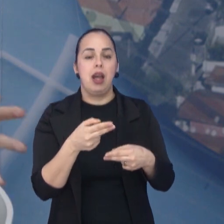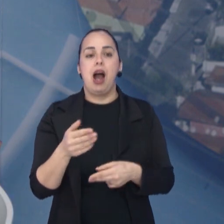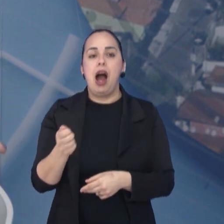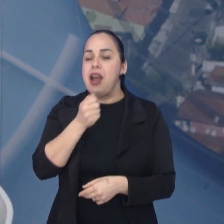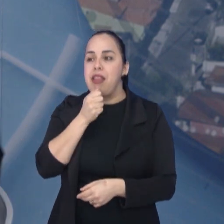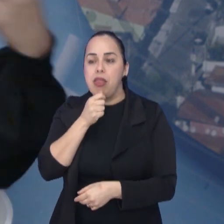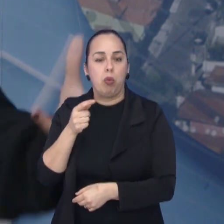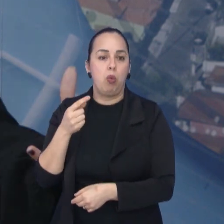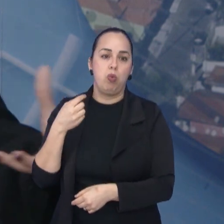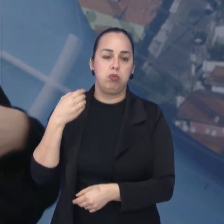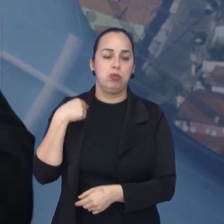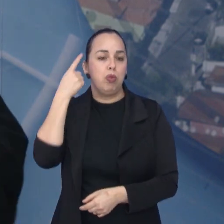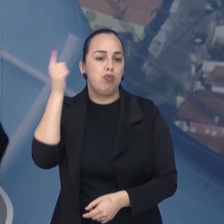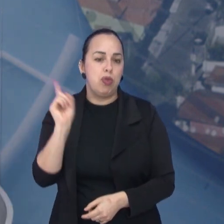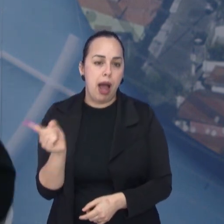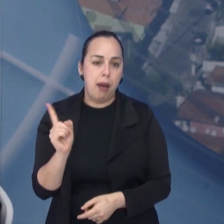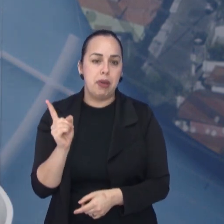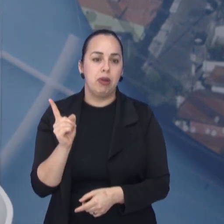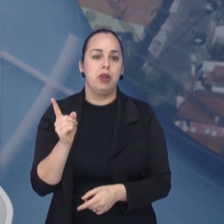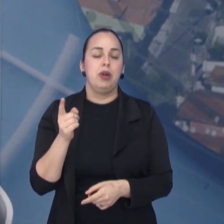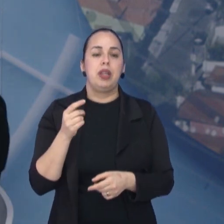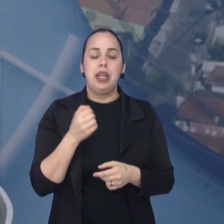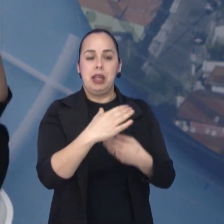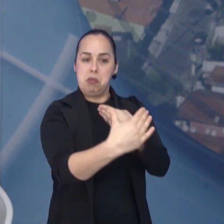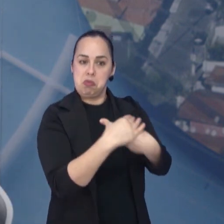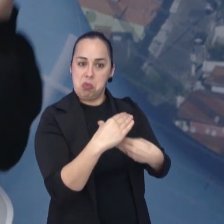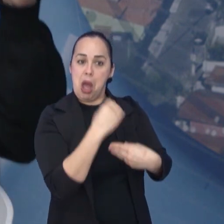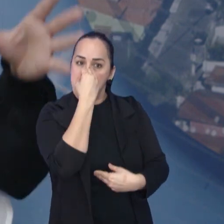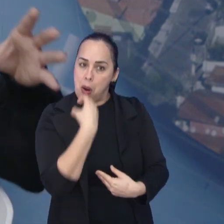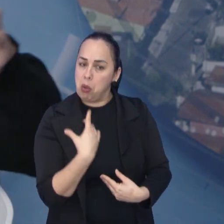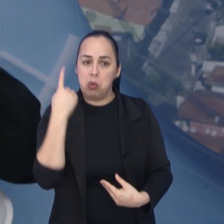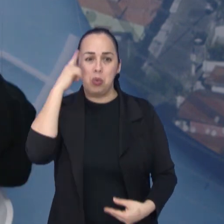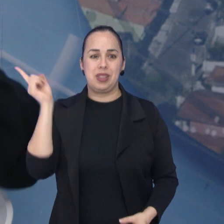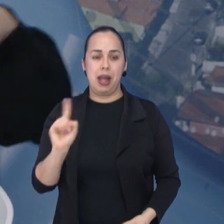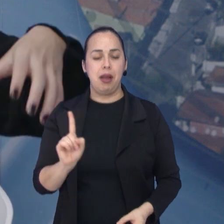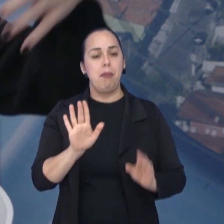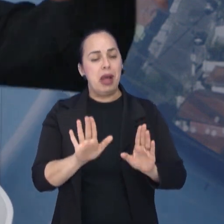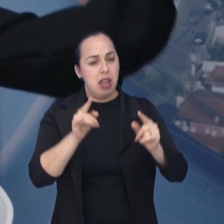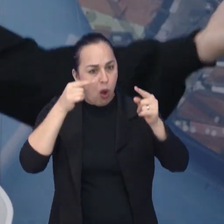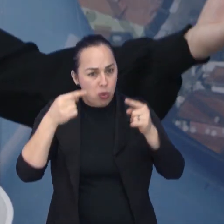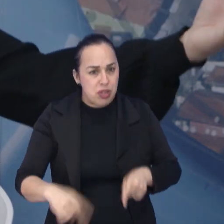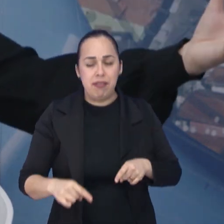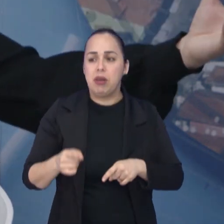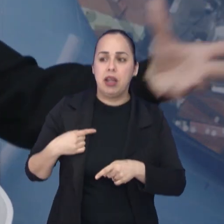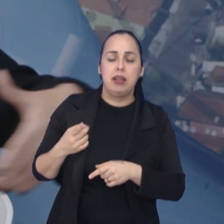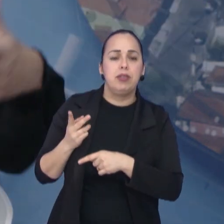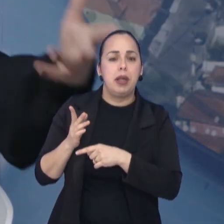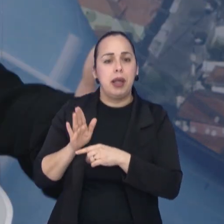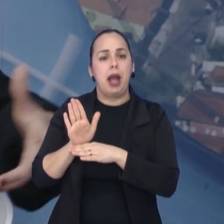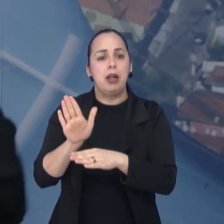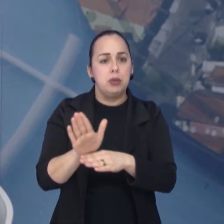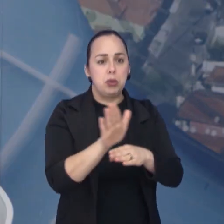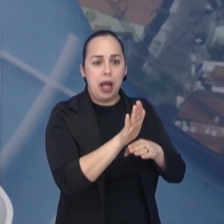tem a noção do quão pode ser benéfico essa consultoria, ainda é um desafio conseguir chegar em cada vez mais, né, um número